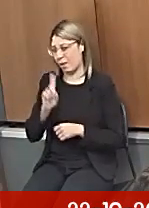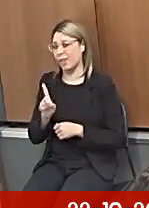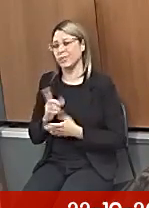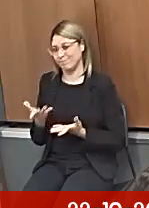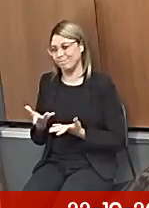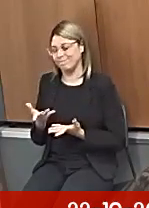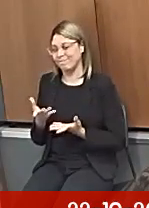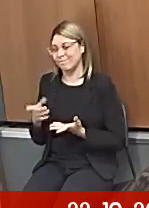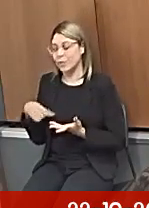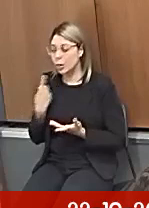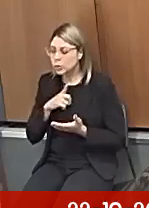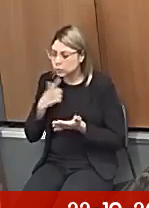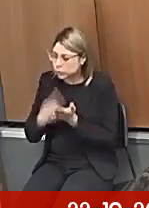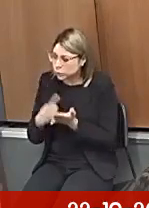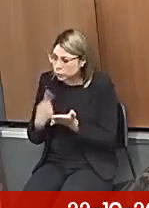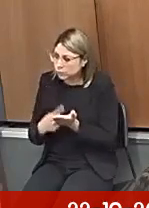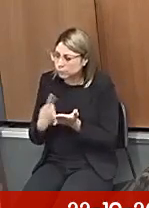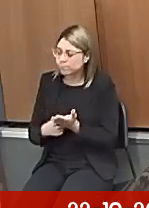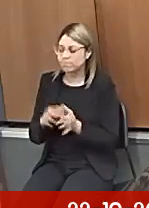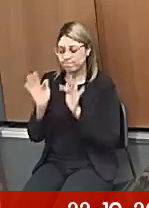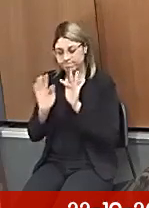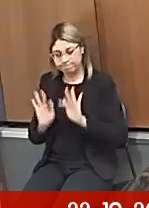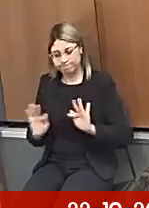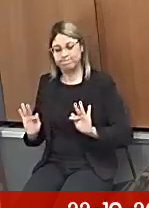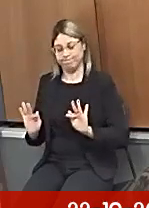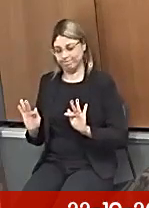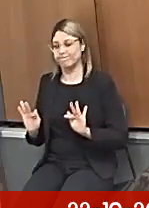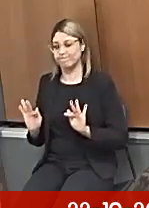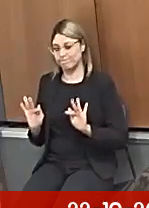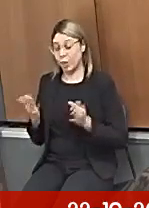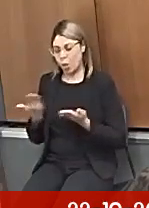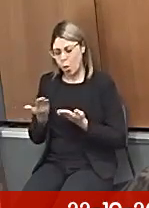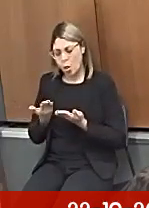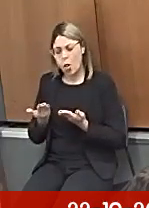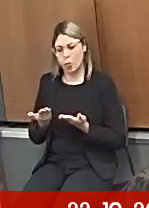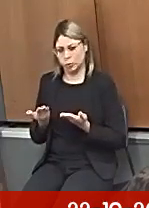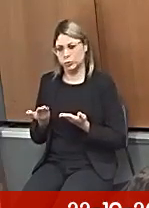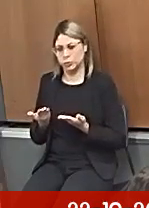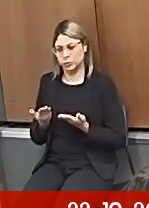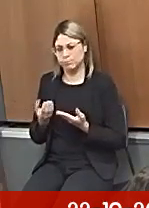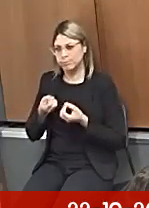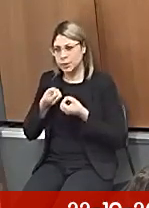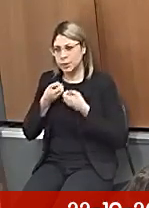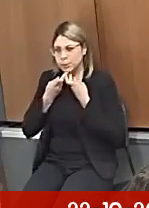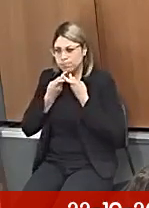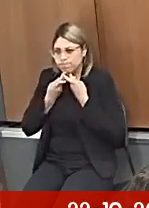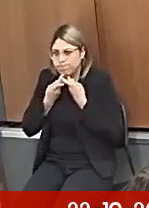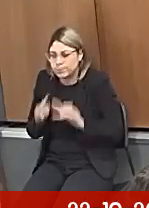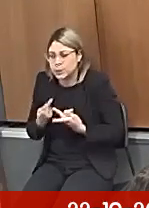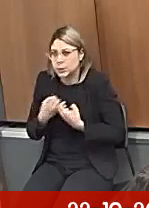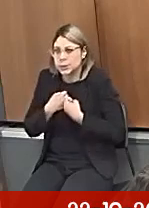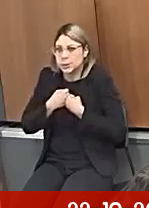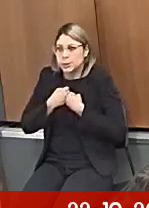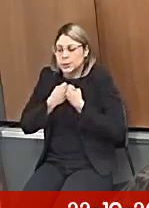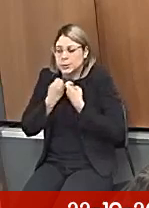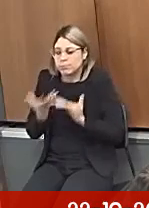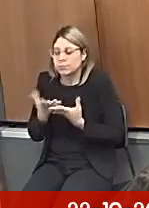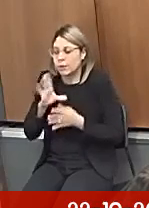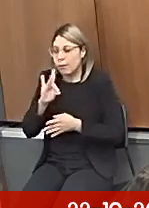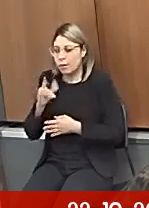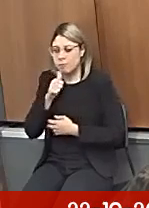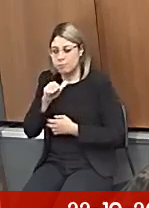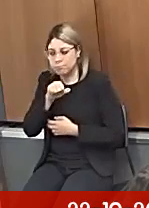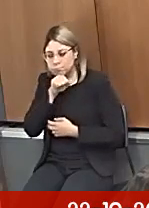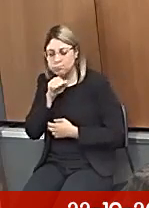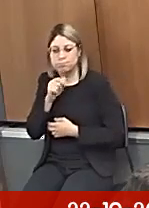nós recebemos esse compromisso com felicidade. Tenho certeza que hoje, apesar do desabafo de cada mãe, de cada pai, por ter